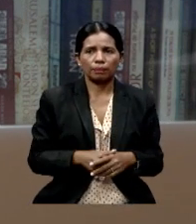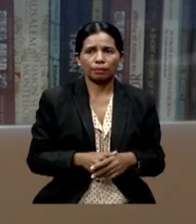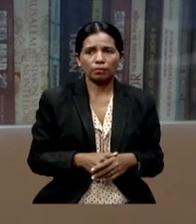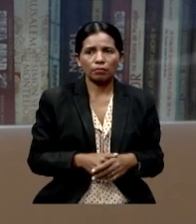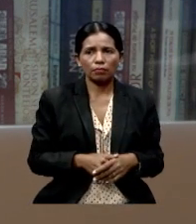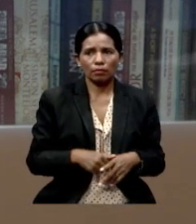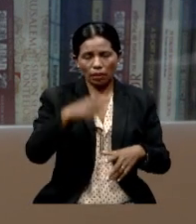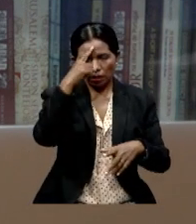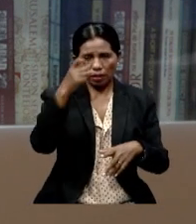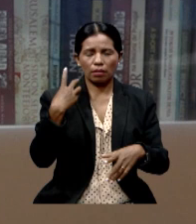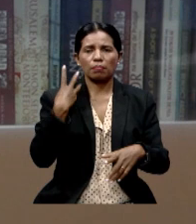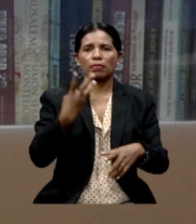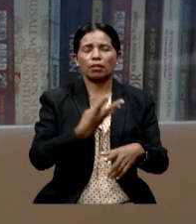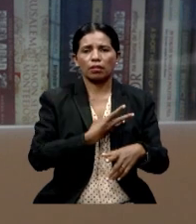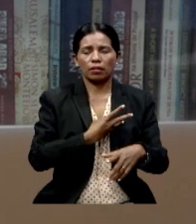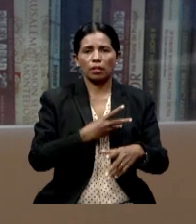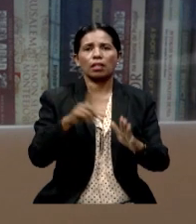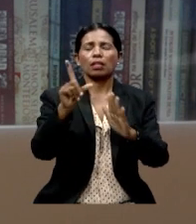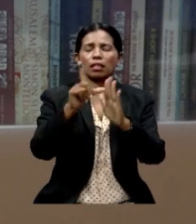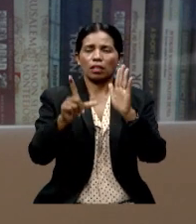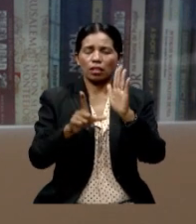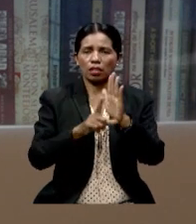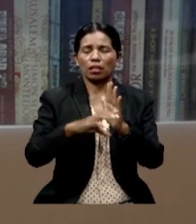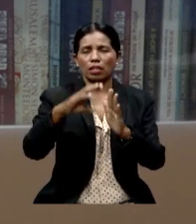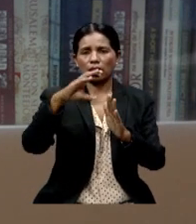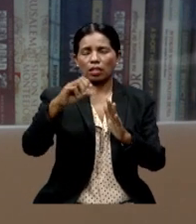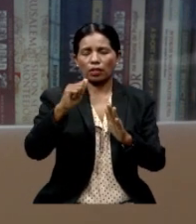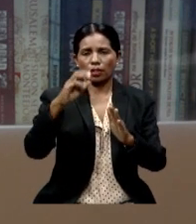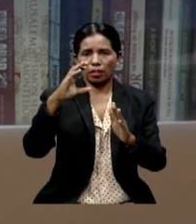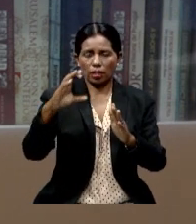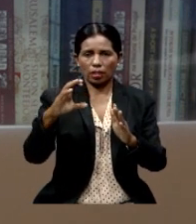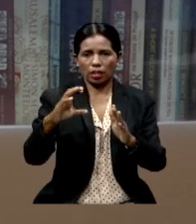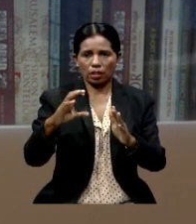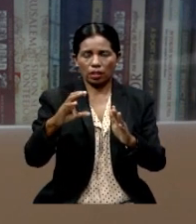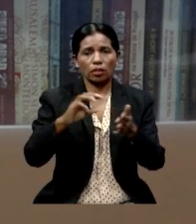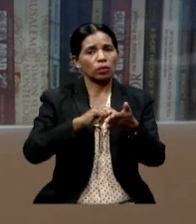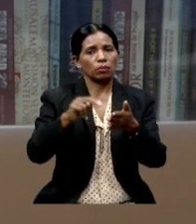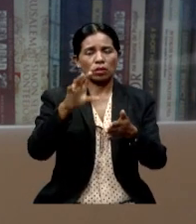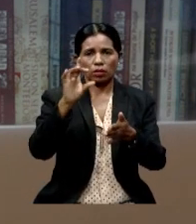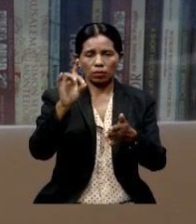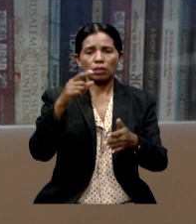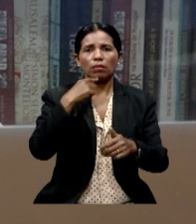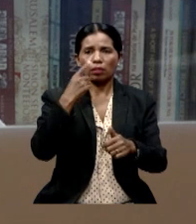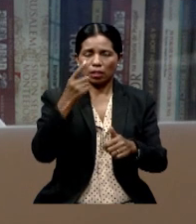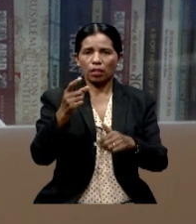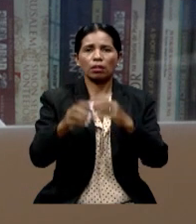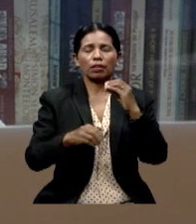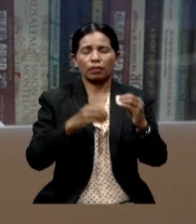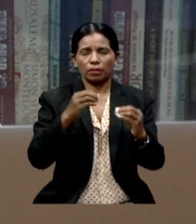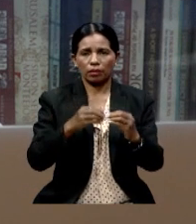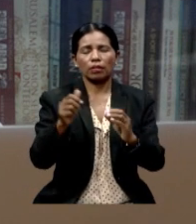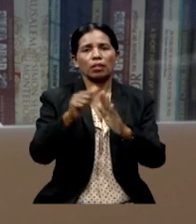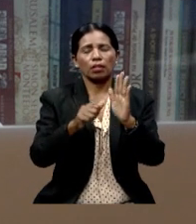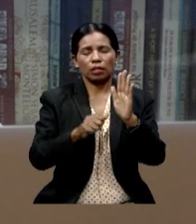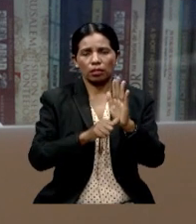Tamba iha itenia lei CAC número 8, ba lei criação CAC nia rasik mos até de kata ka artigo